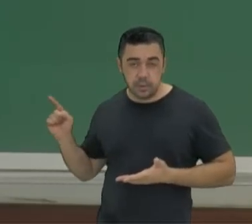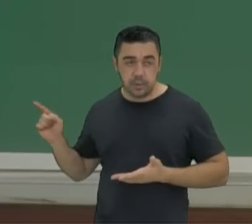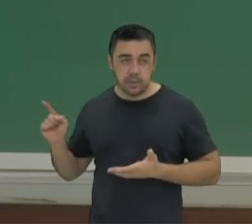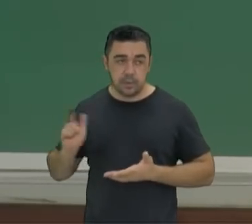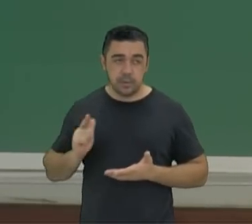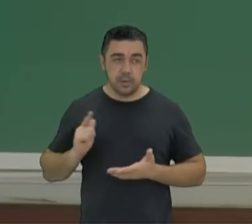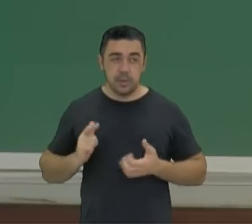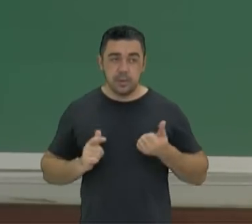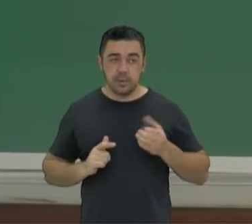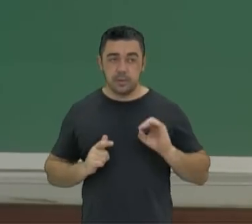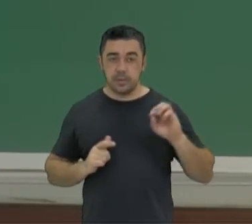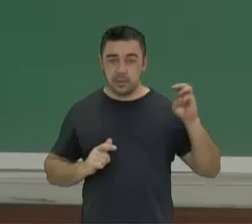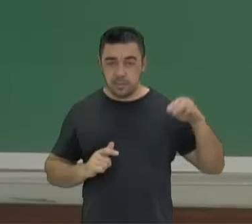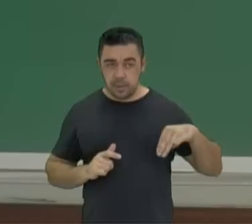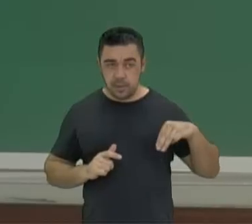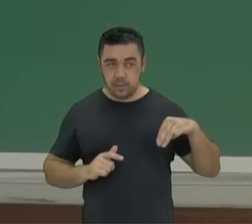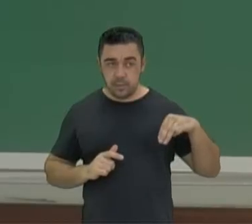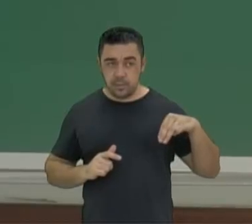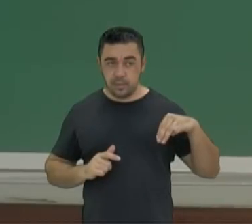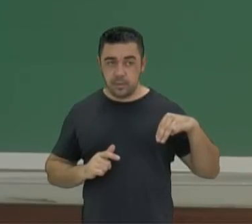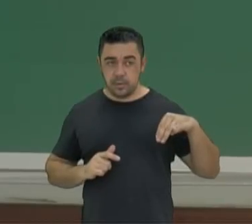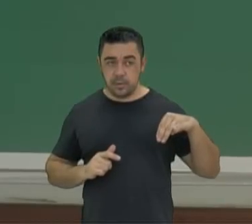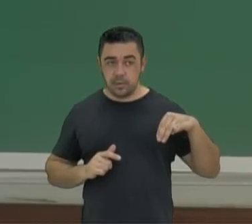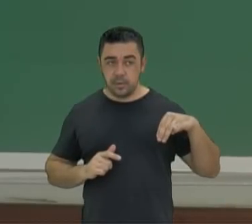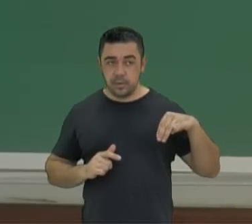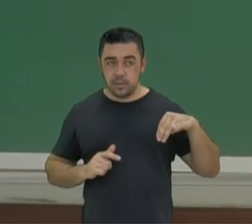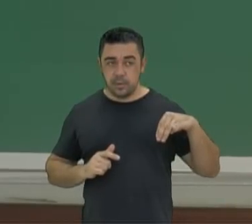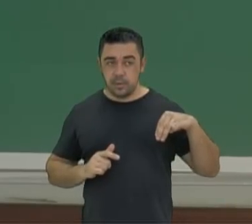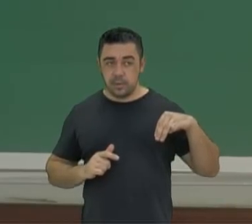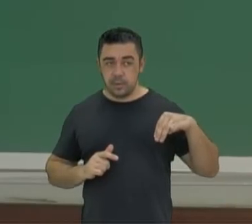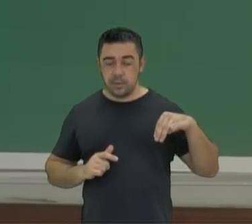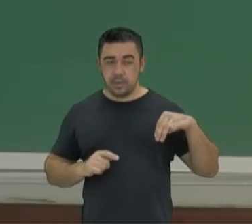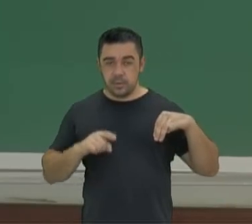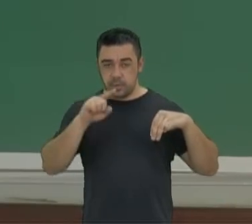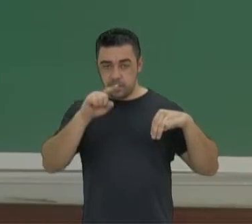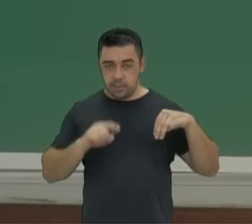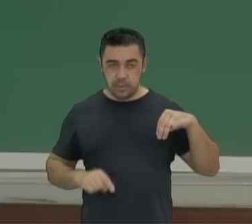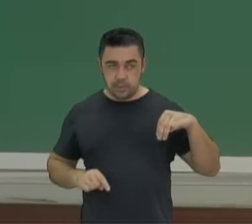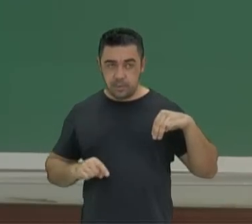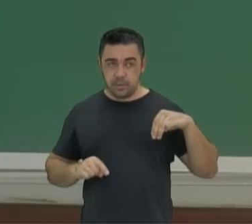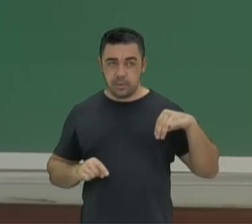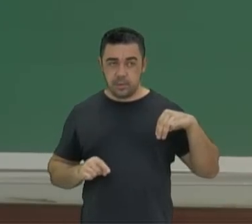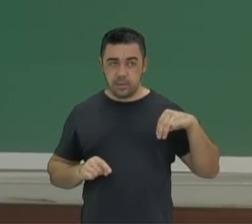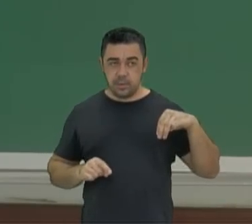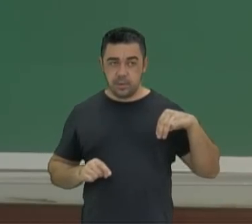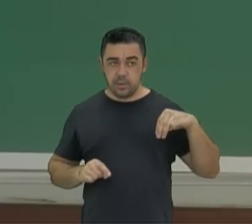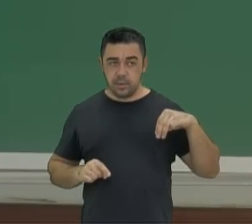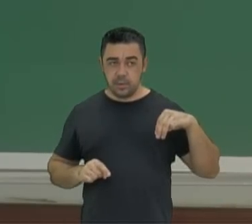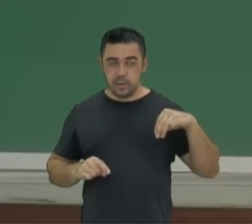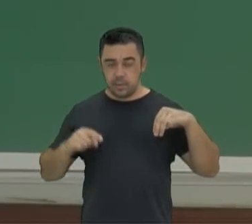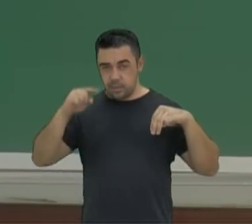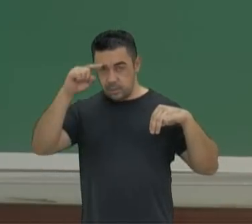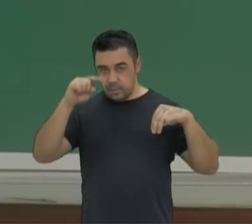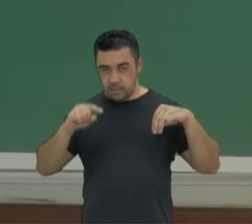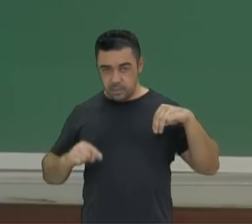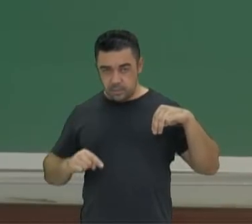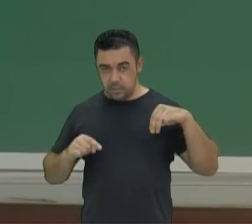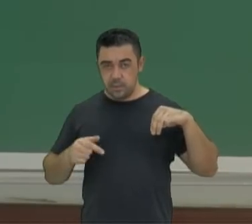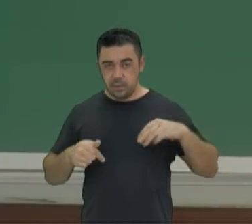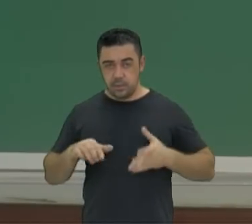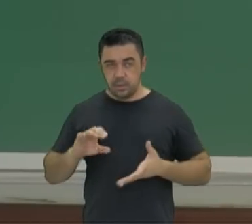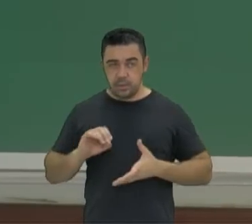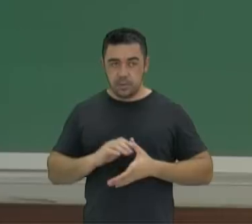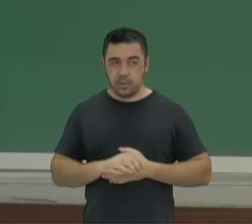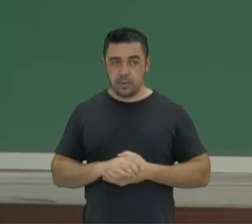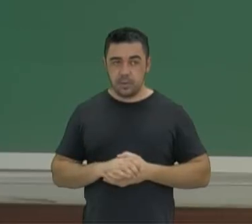eu tenho 60 metros, aqui eu tenho 70 metros, né, ó. Então, já estou dando uma dica, ó,